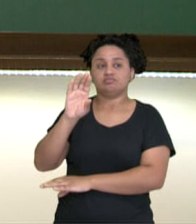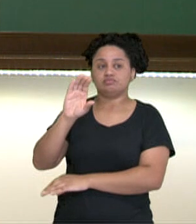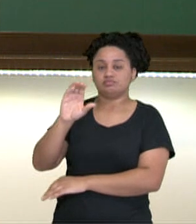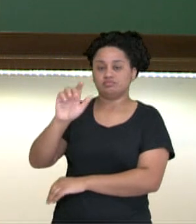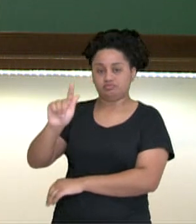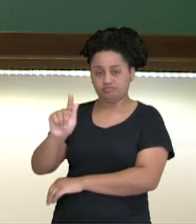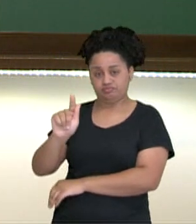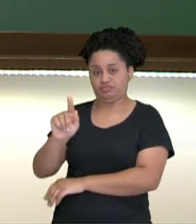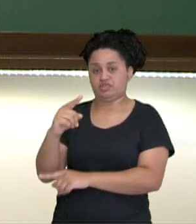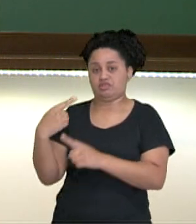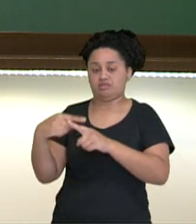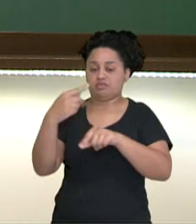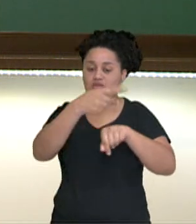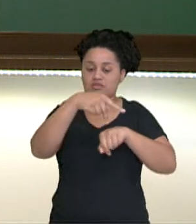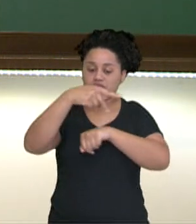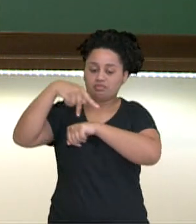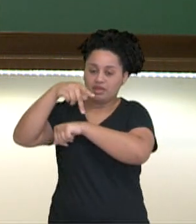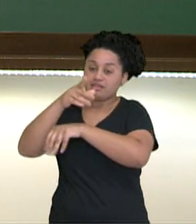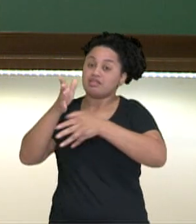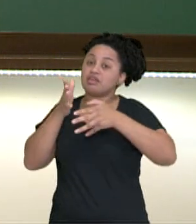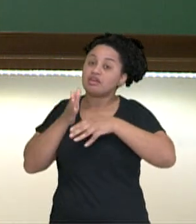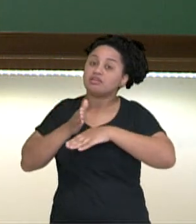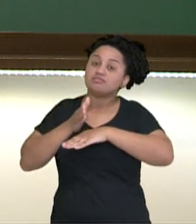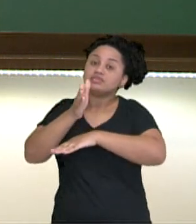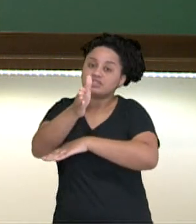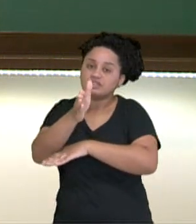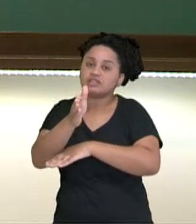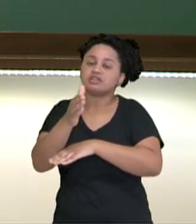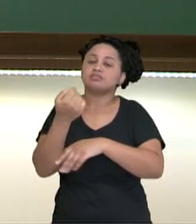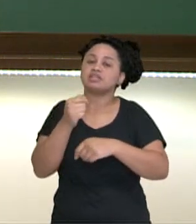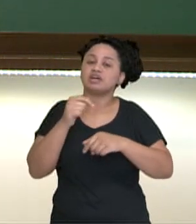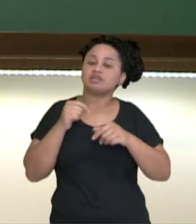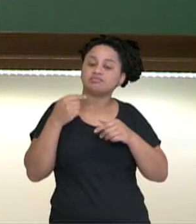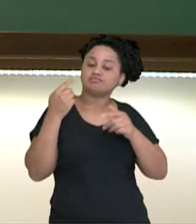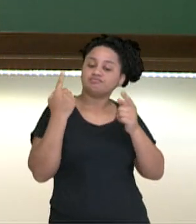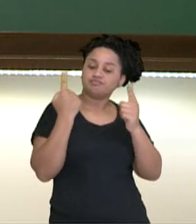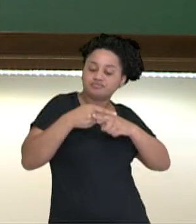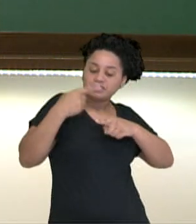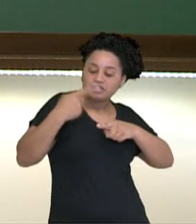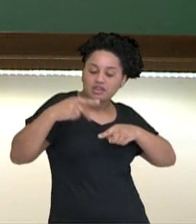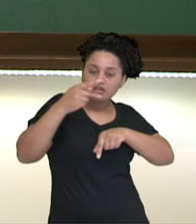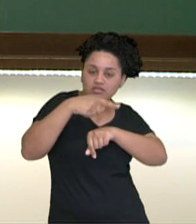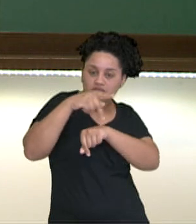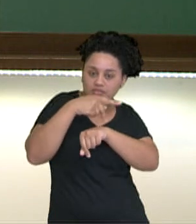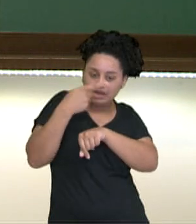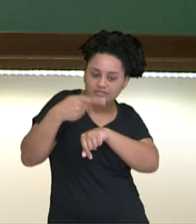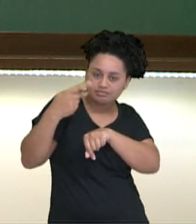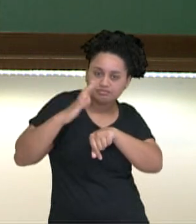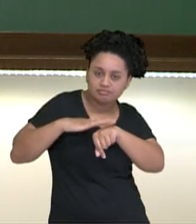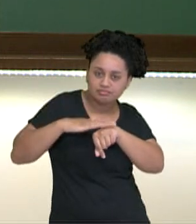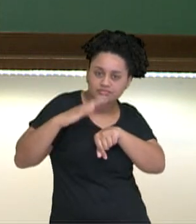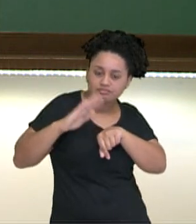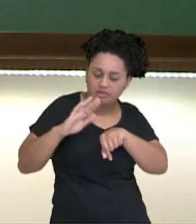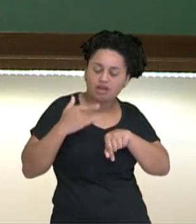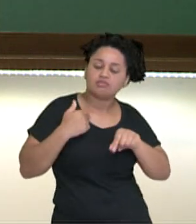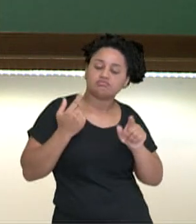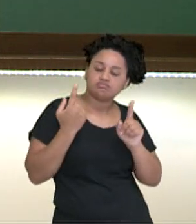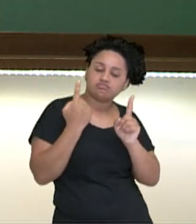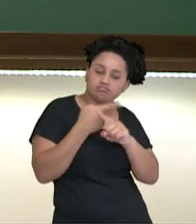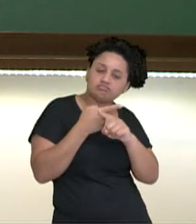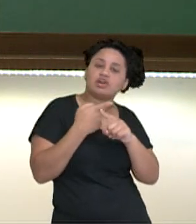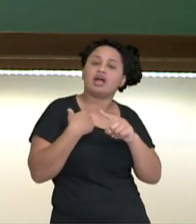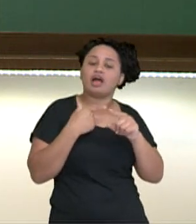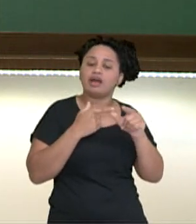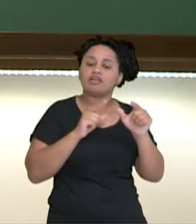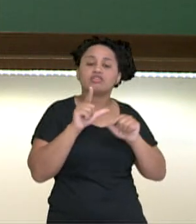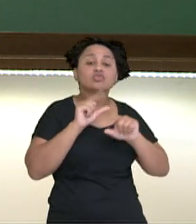Então os países que queriam participar, eles tinham que antes organizar pré-competições, ou